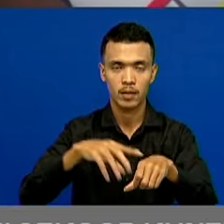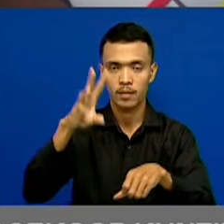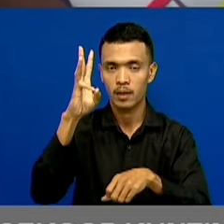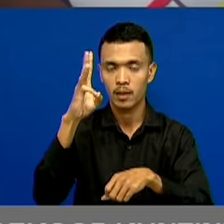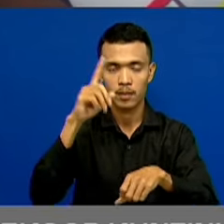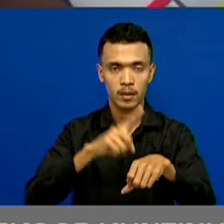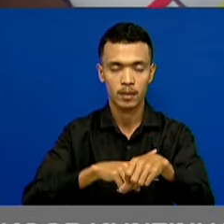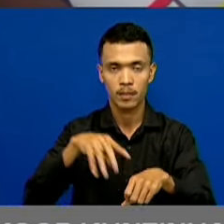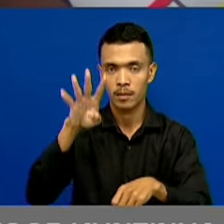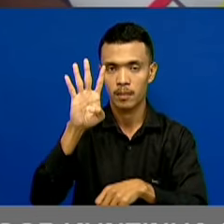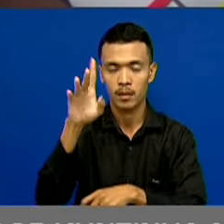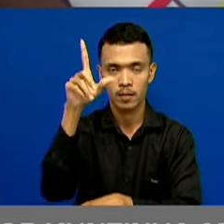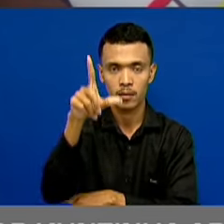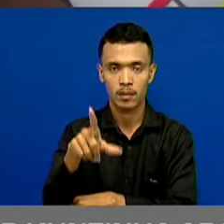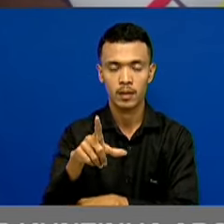lokrai. Hat,